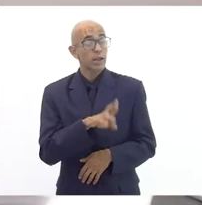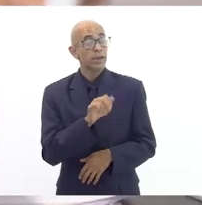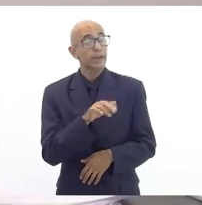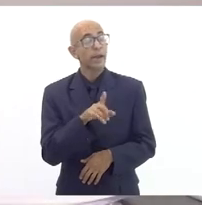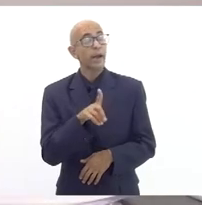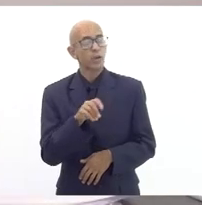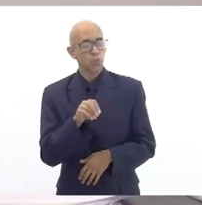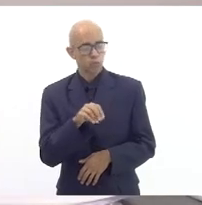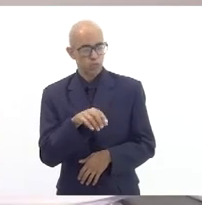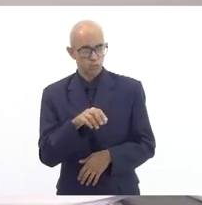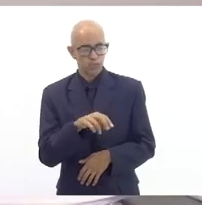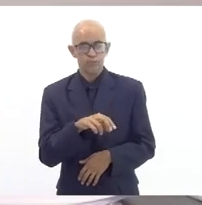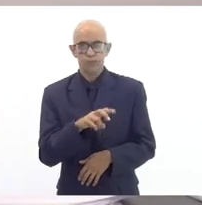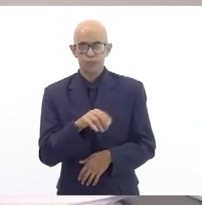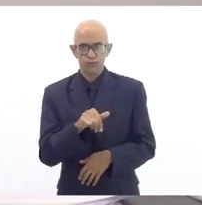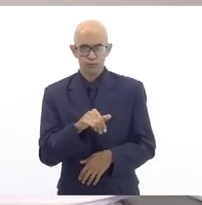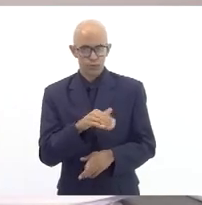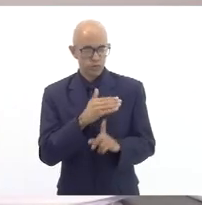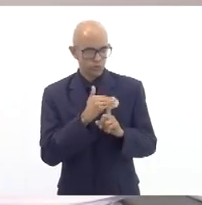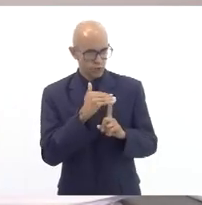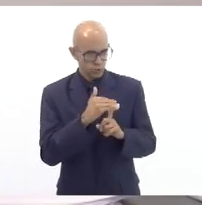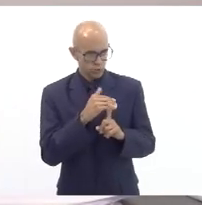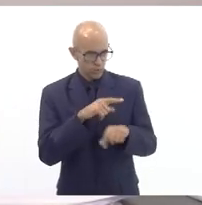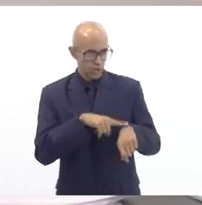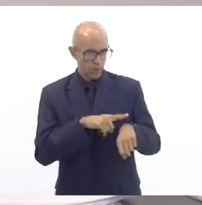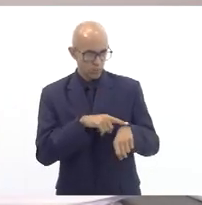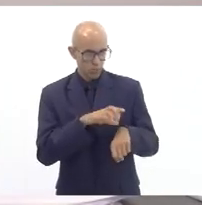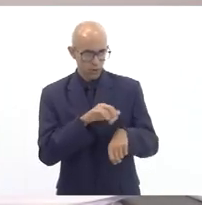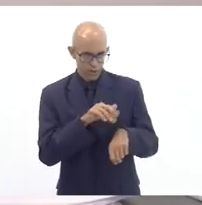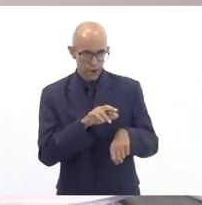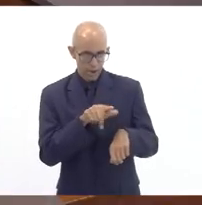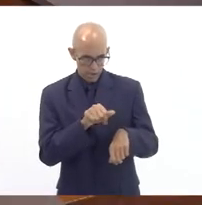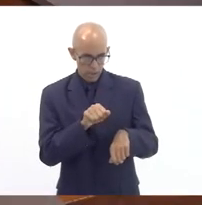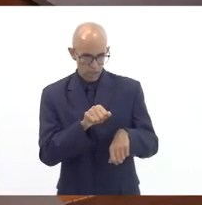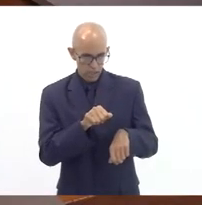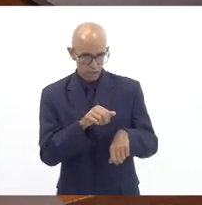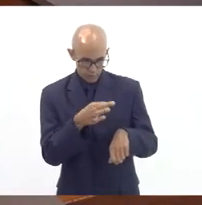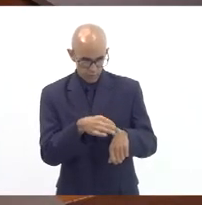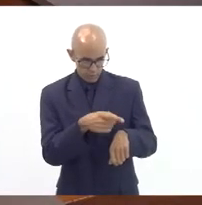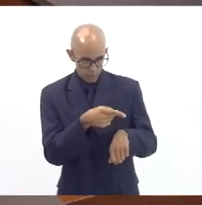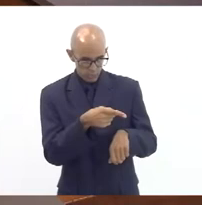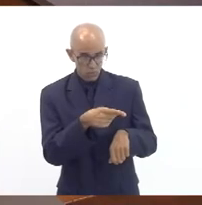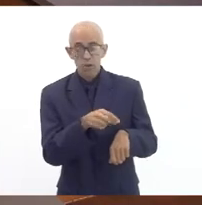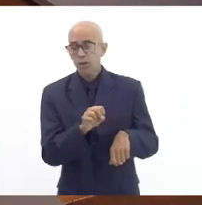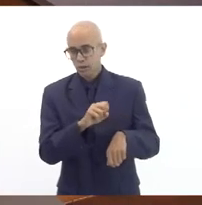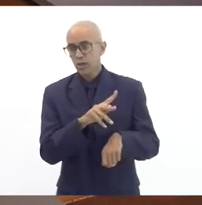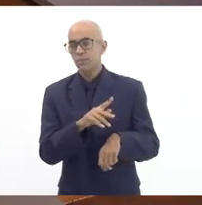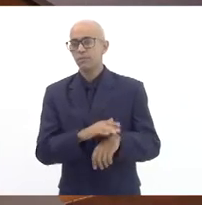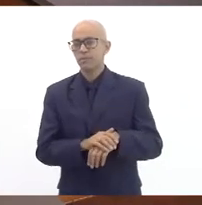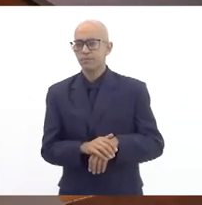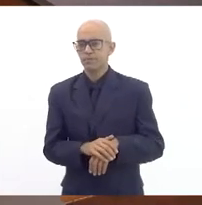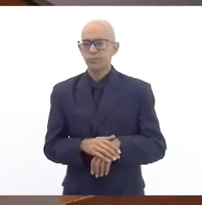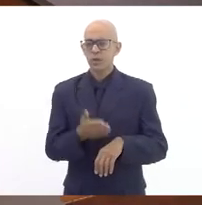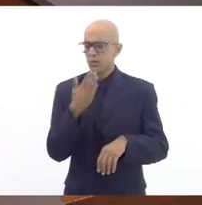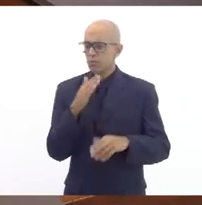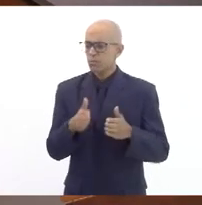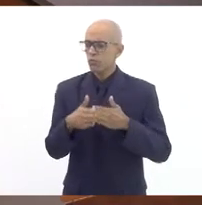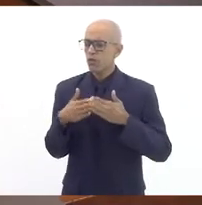Ricardo. Vai dividir o tempo com a Carla, não é isso? Obrigado. Isso. Diz a sua instituição, por gentileza,